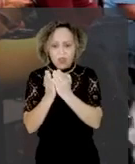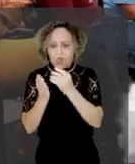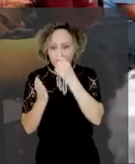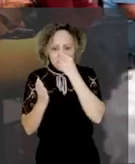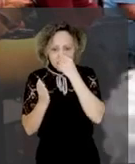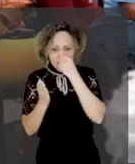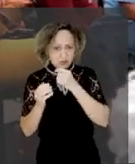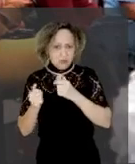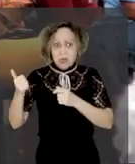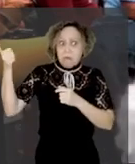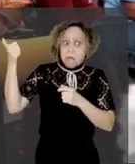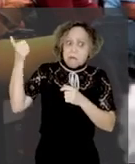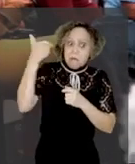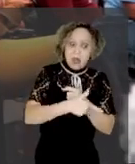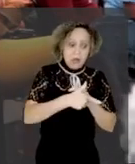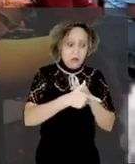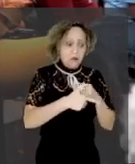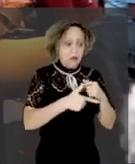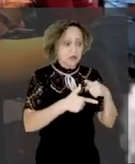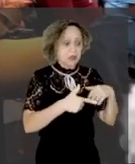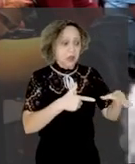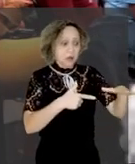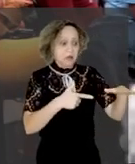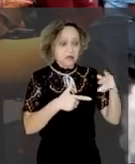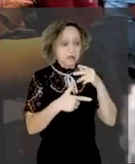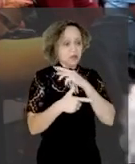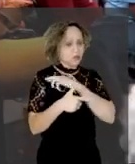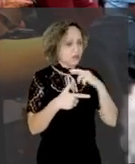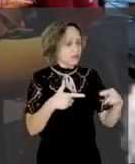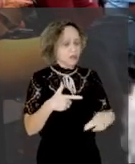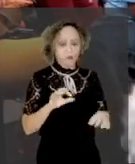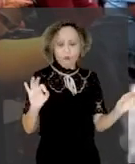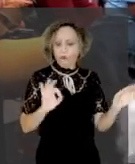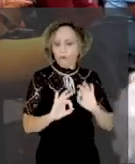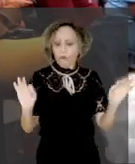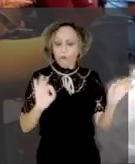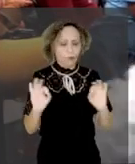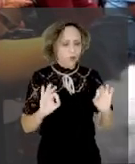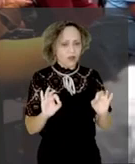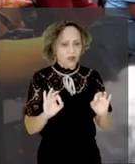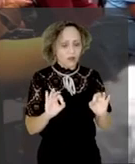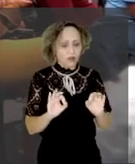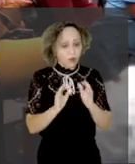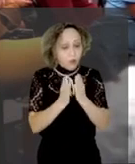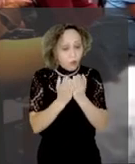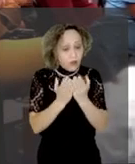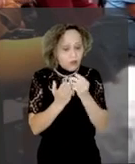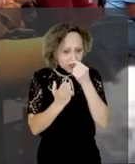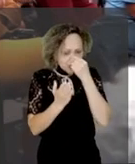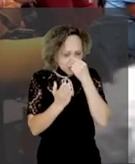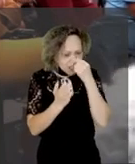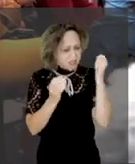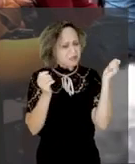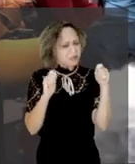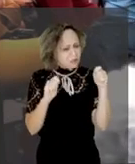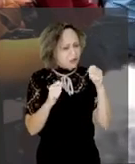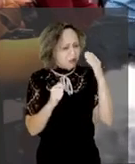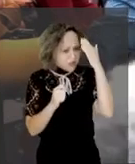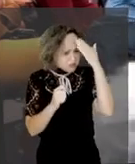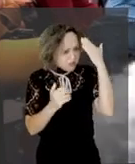que eles leem na Bíblia e da maneira que eles se sintam bem, sabe, praticando a sua